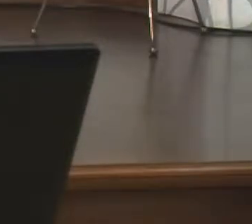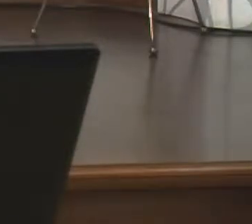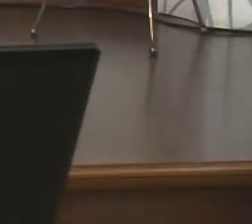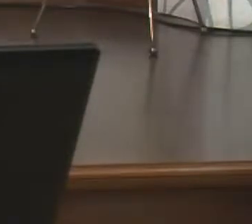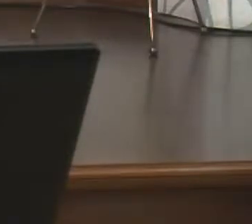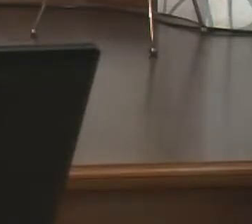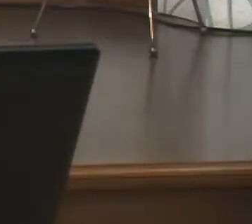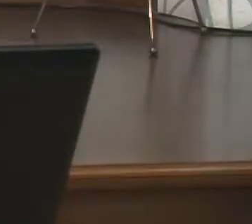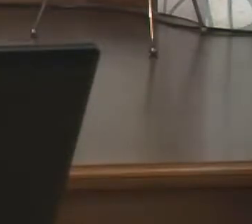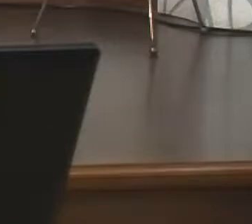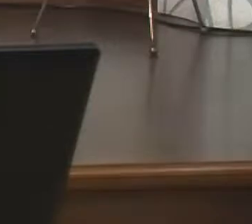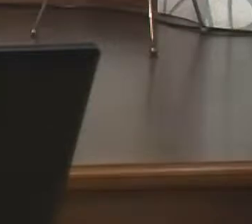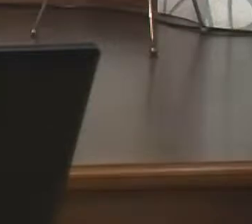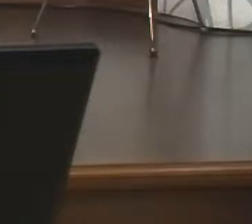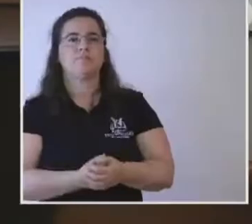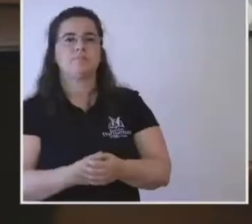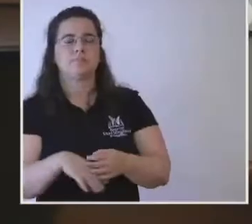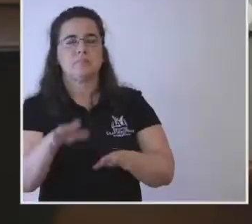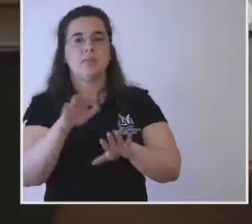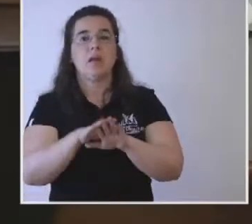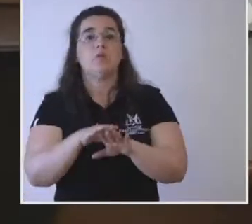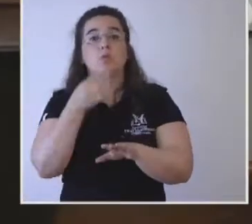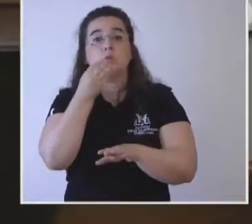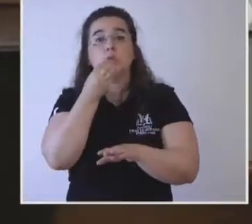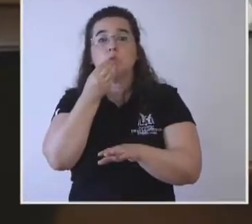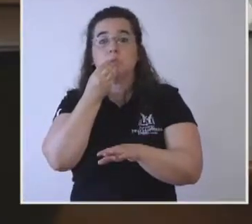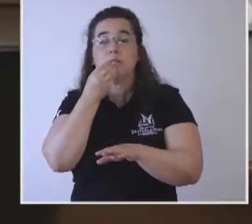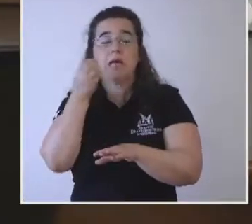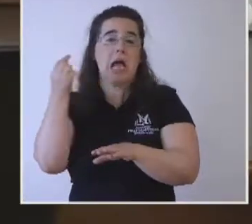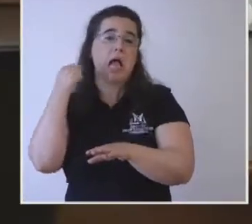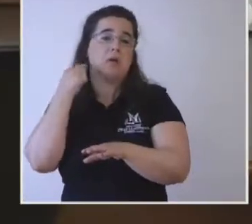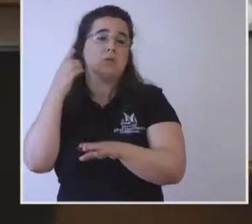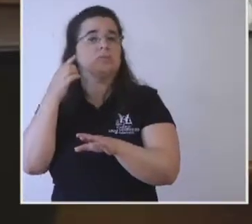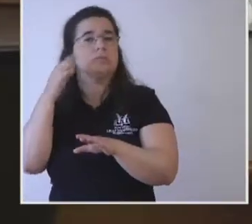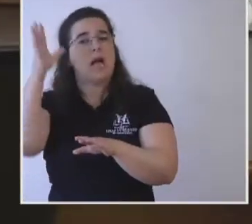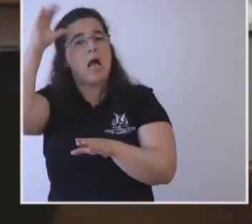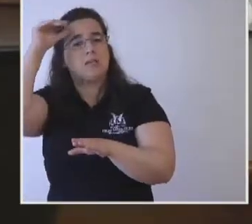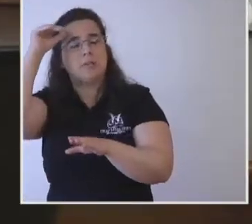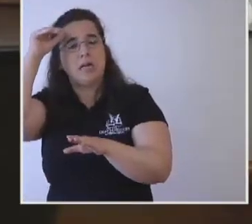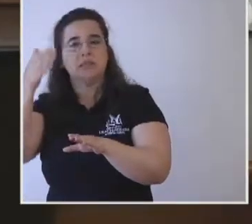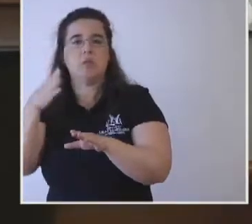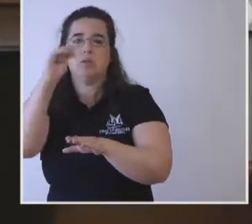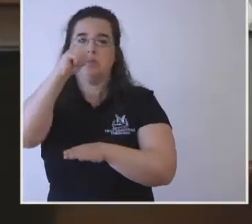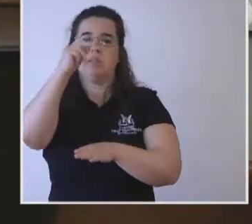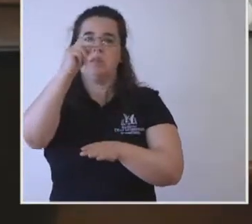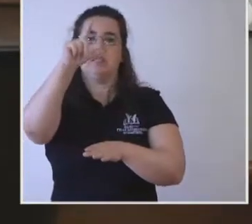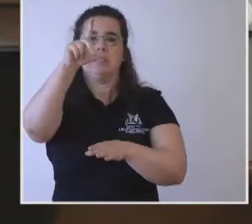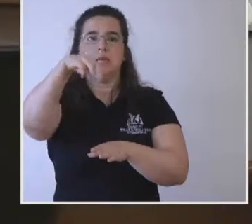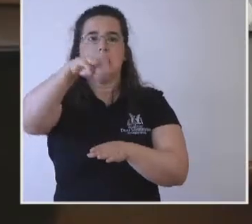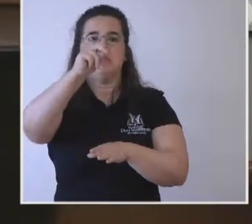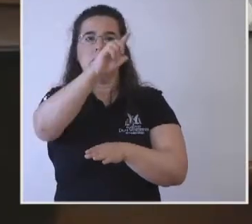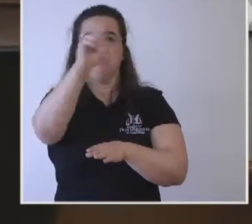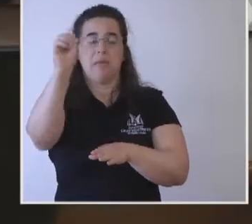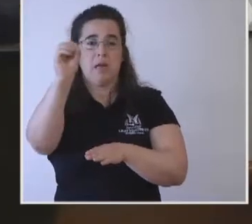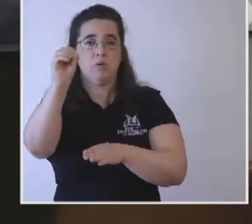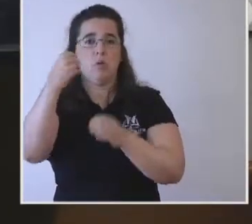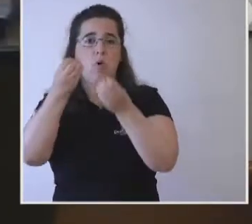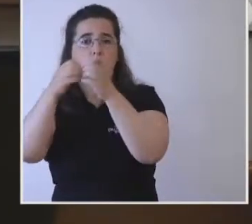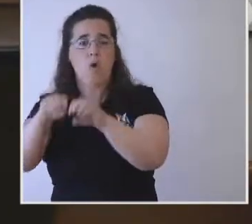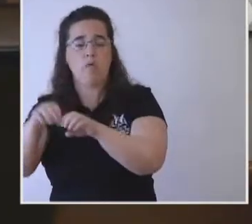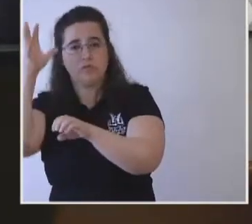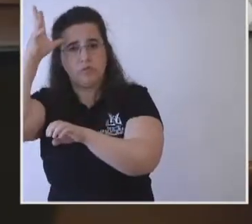são o salmão, o leite magro, o peito de frango e os ovos, com classificações de 2, quando todos os legumes, todos